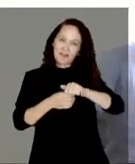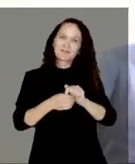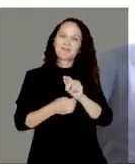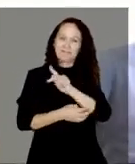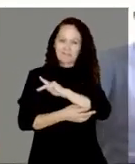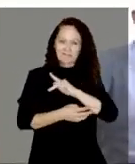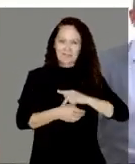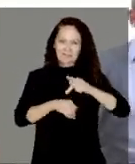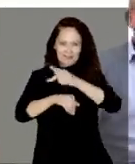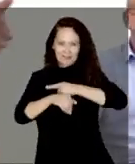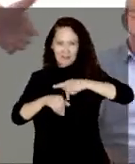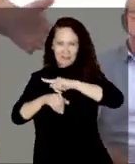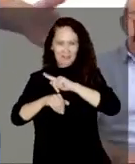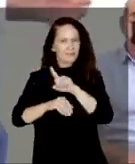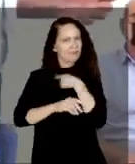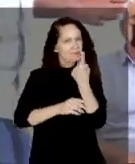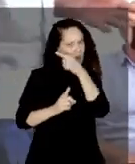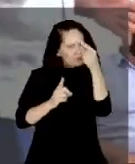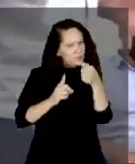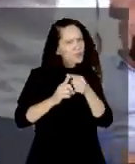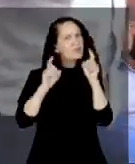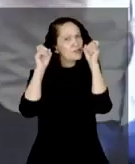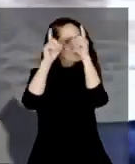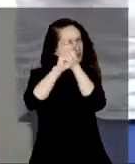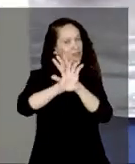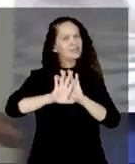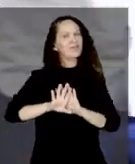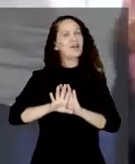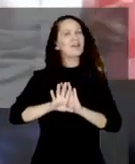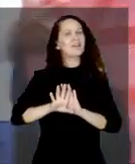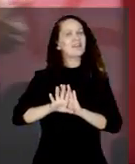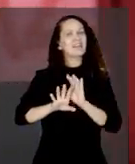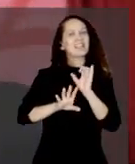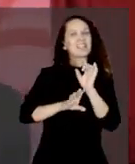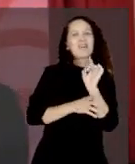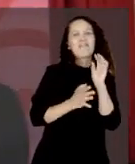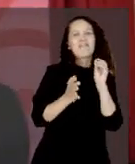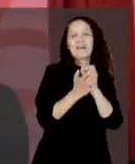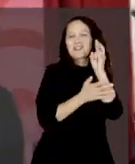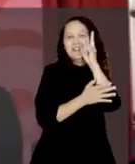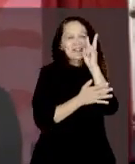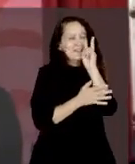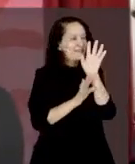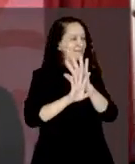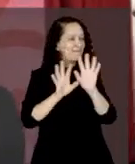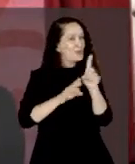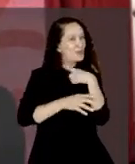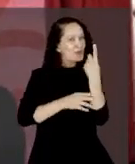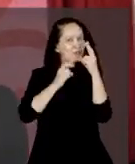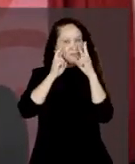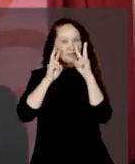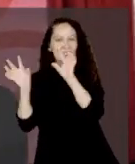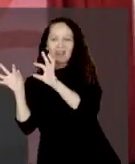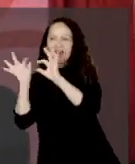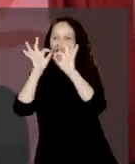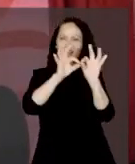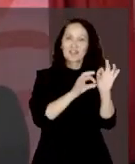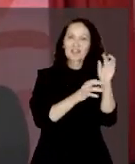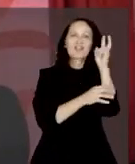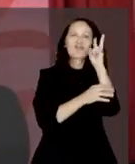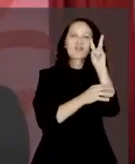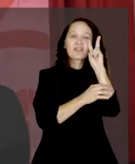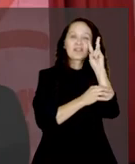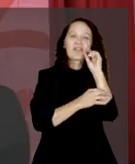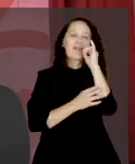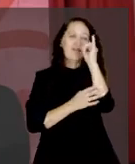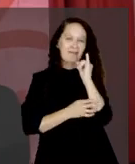nos olhos dela e ver a esperança de ter uma vida melhor. É uma parte da história. E que nós,